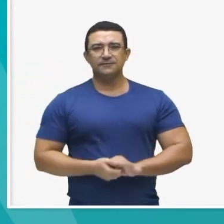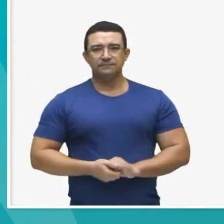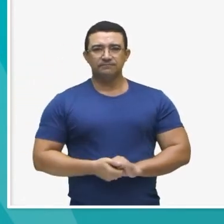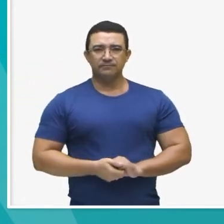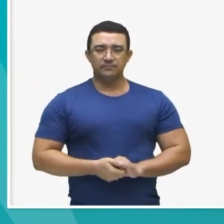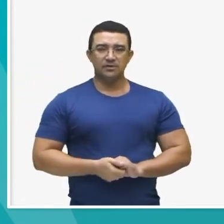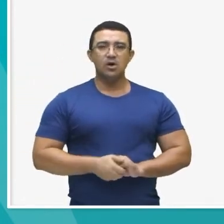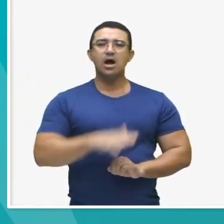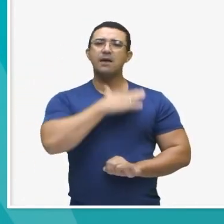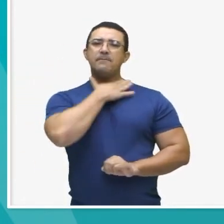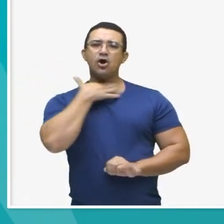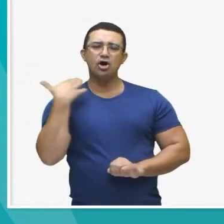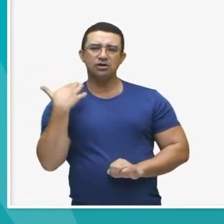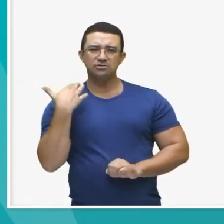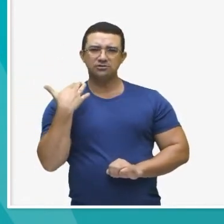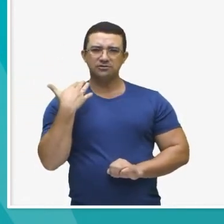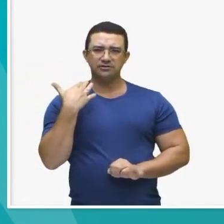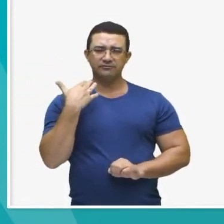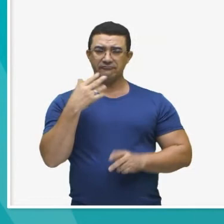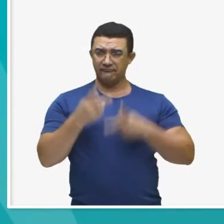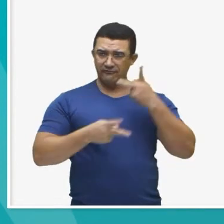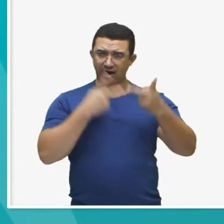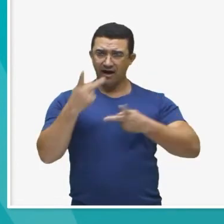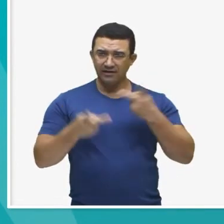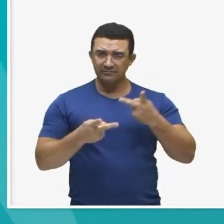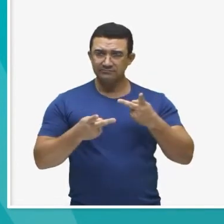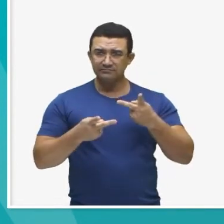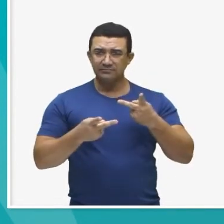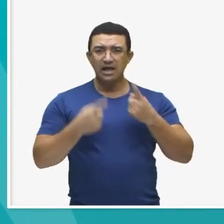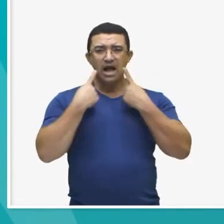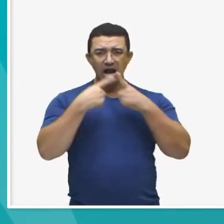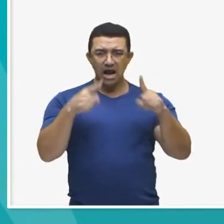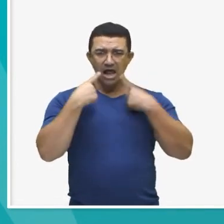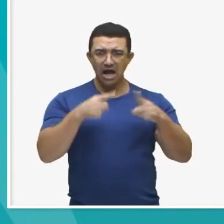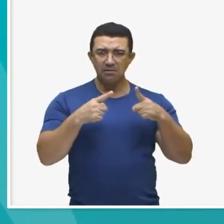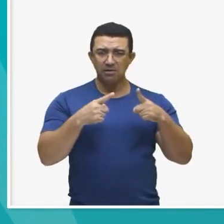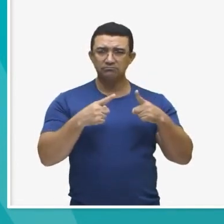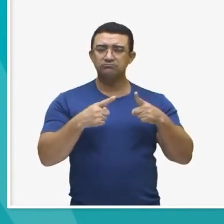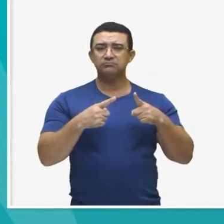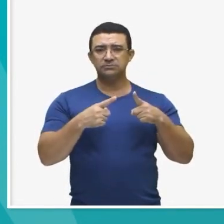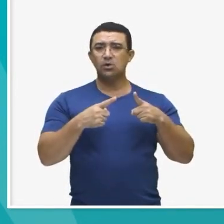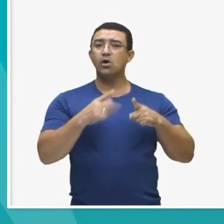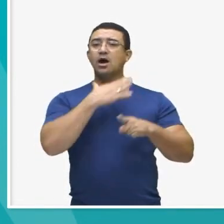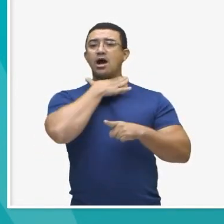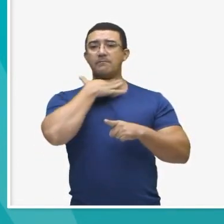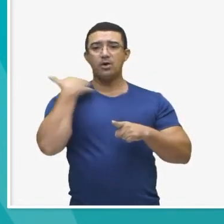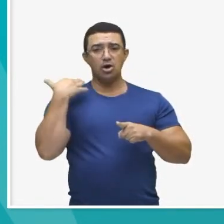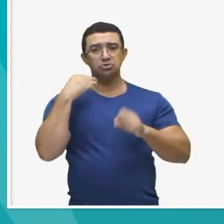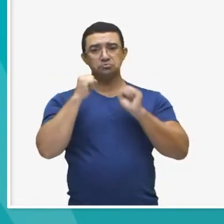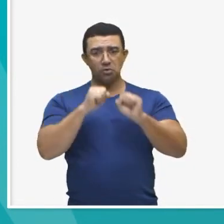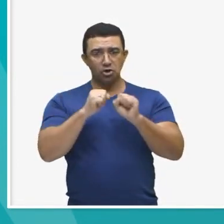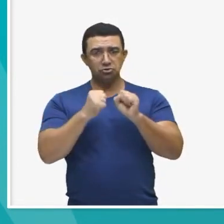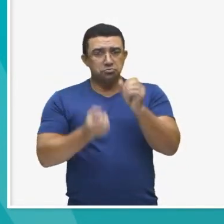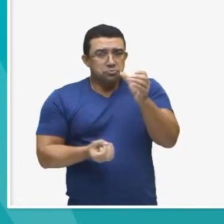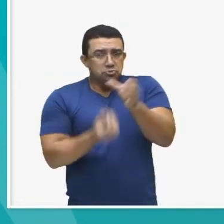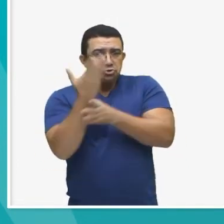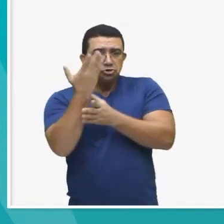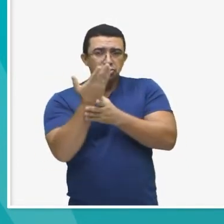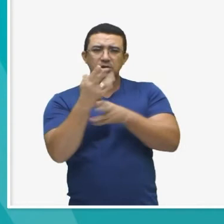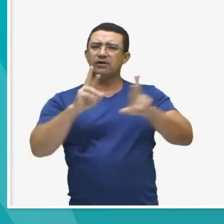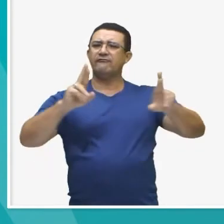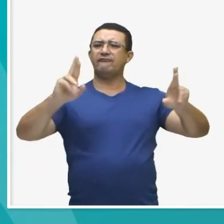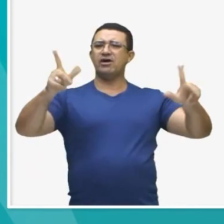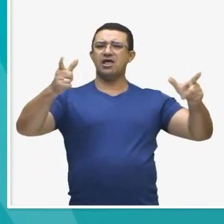da qual Severino está falando e que ele denuncia, ela pode vir de diferentes lugares, por